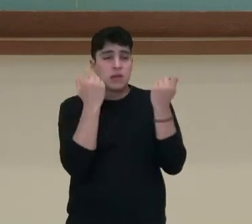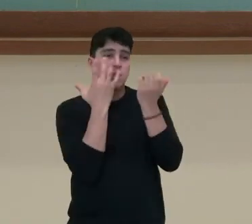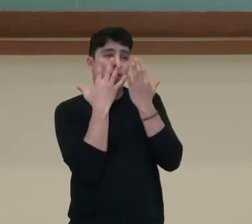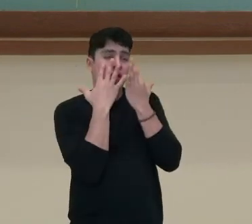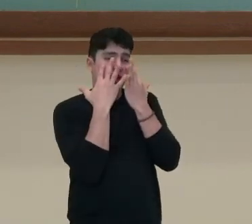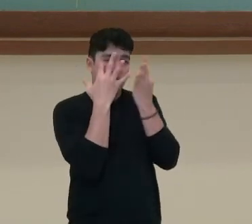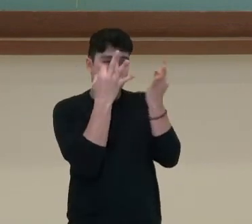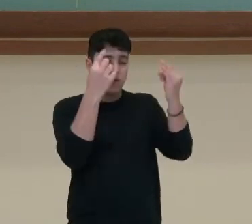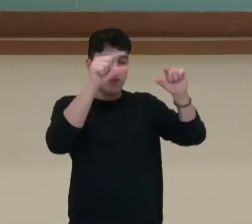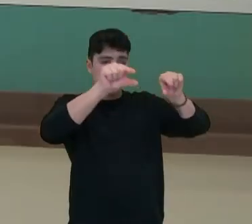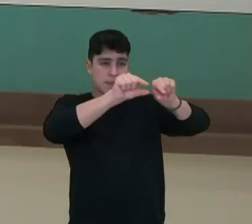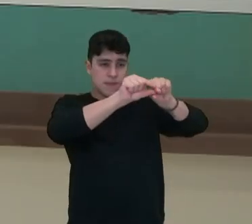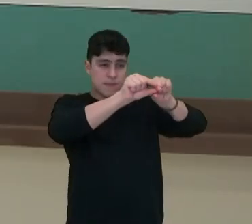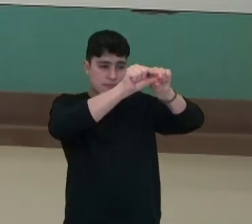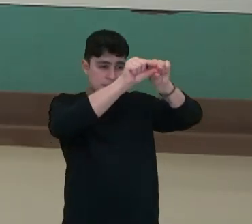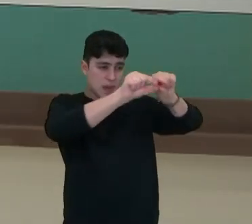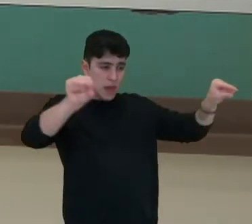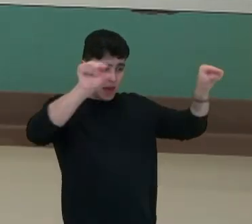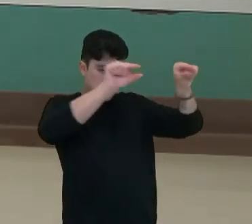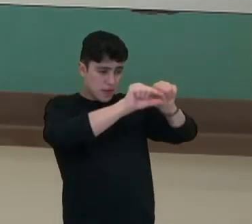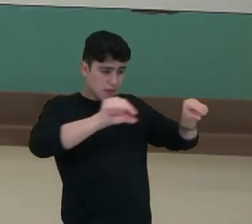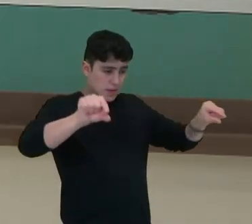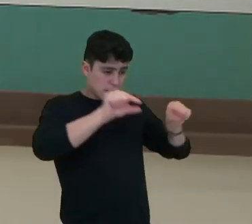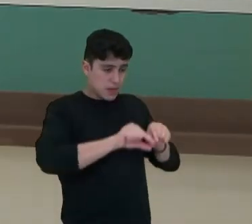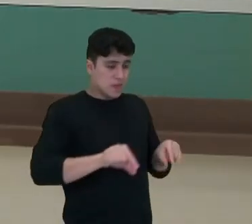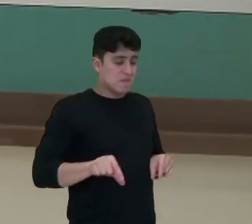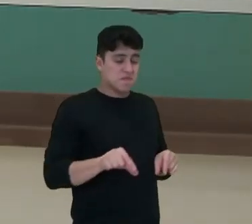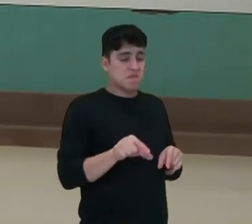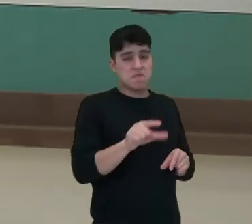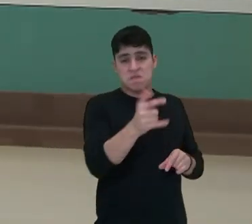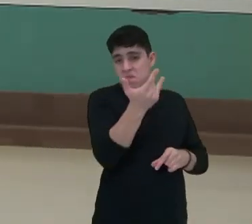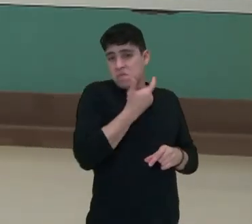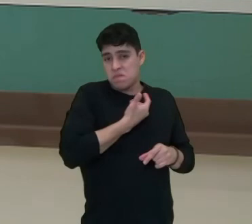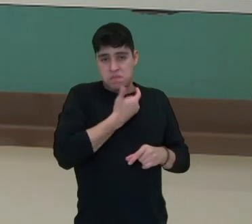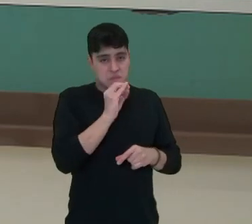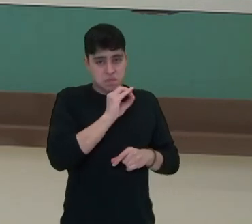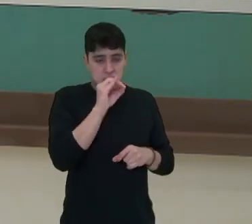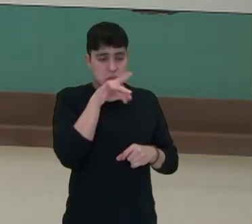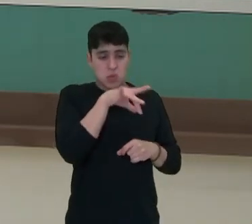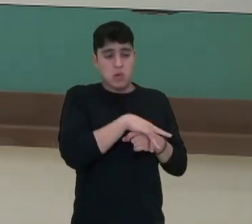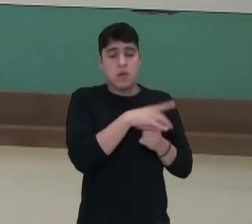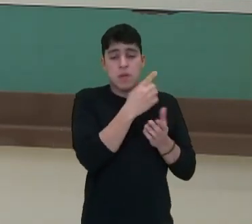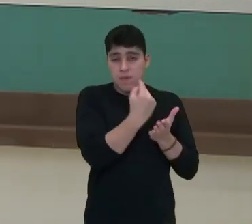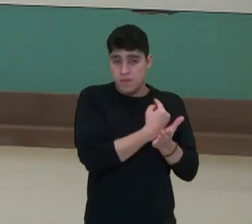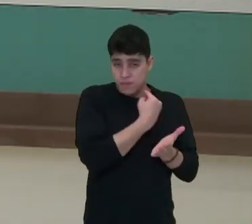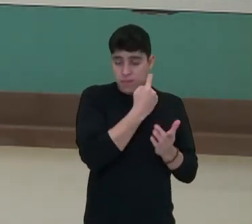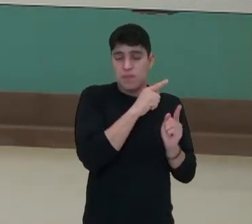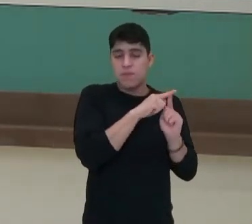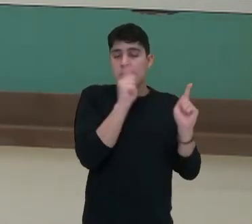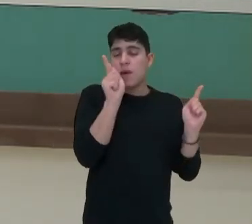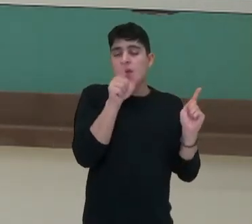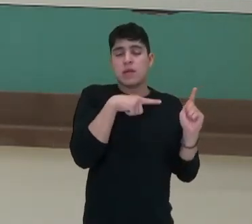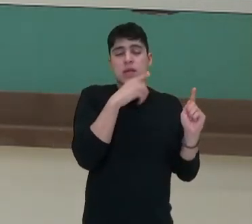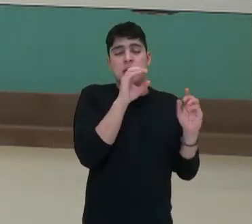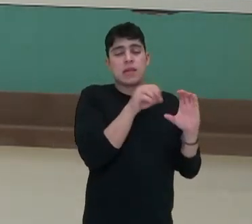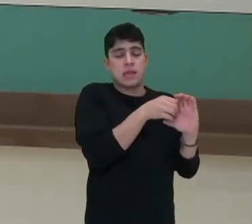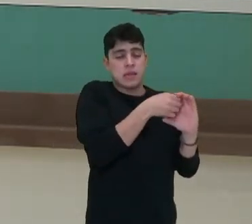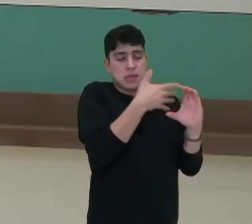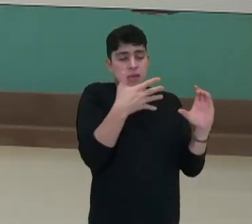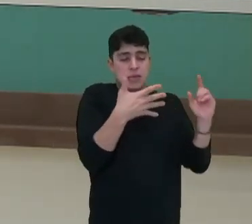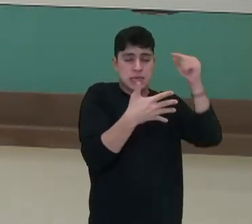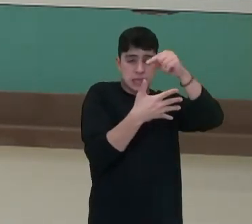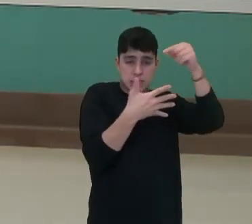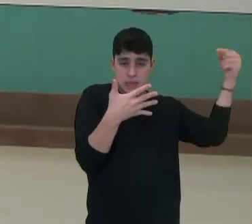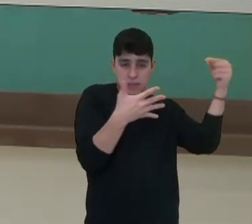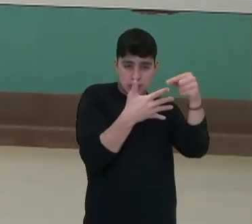do enunciado. No enunciado ele não fala qual é a doença, ele quer saber qual é. mas apresenta vários sintomas.